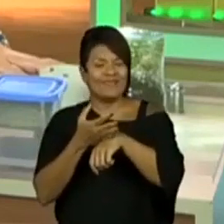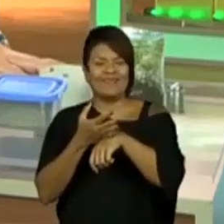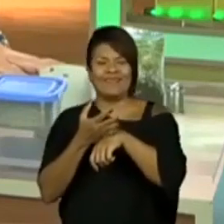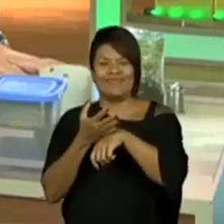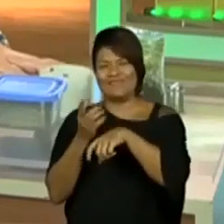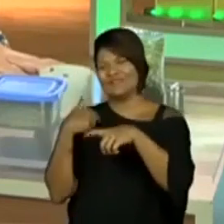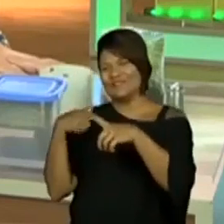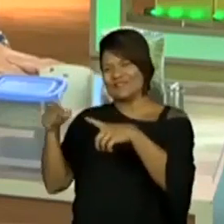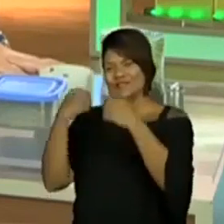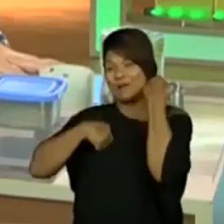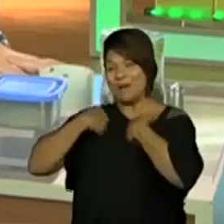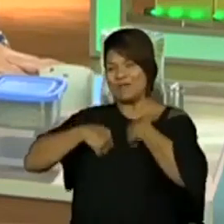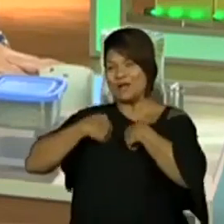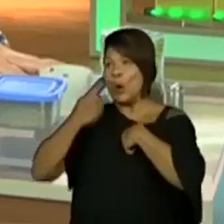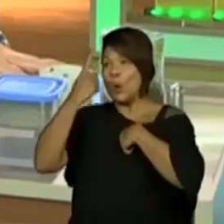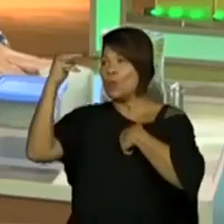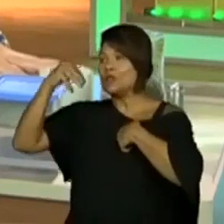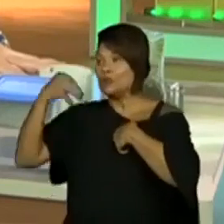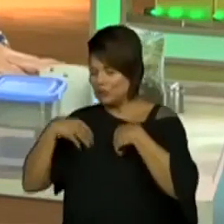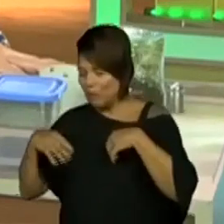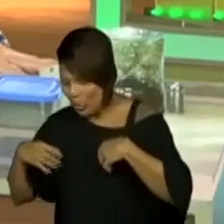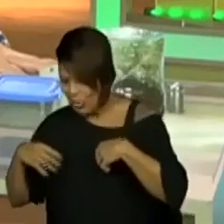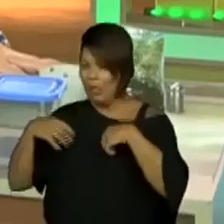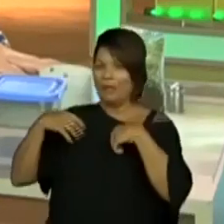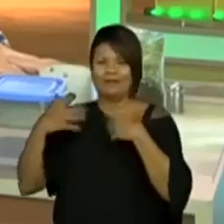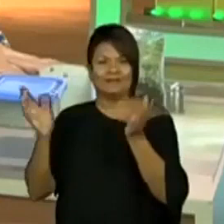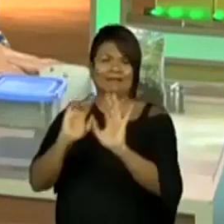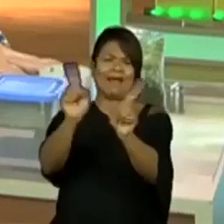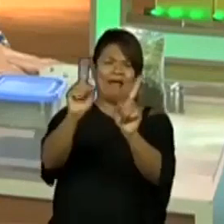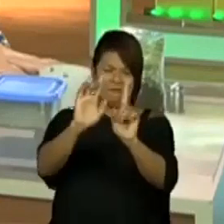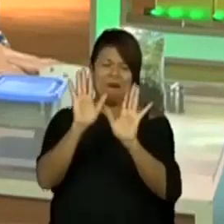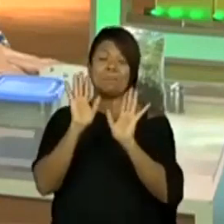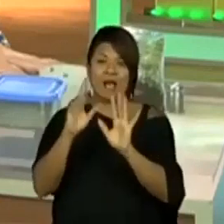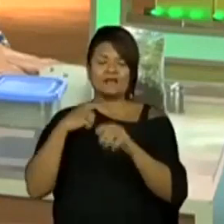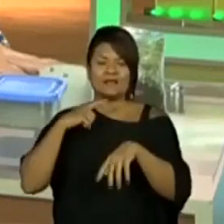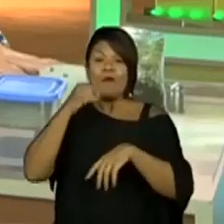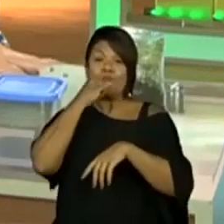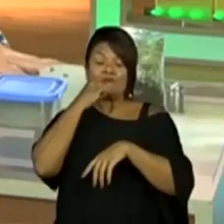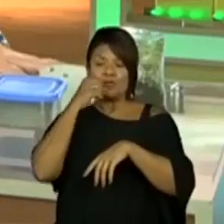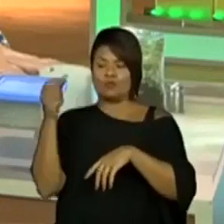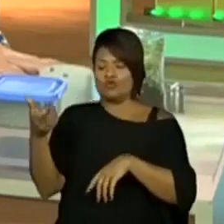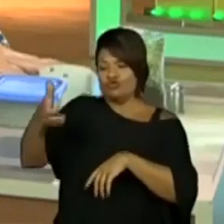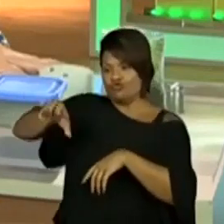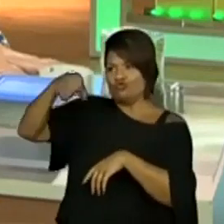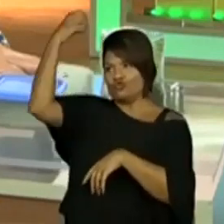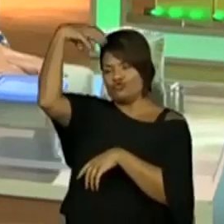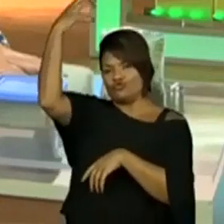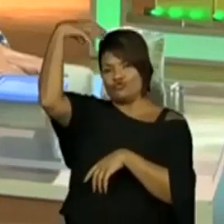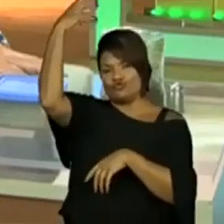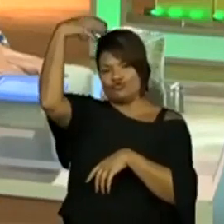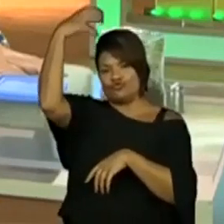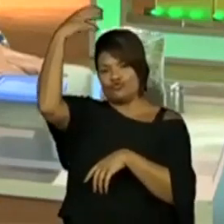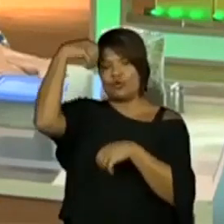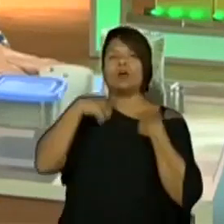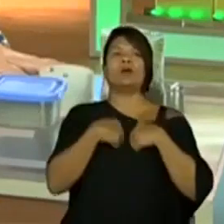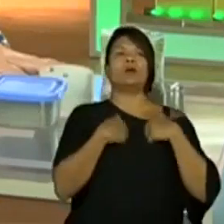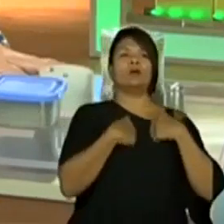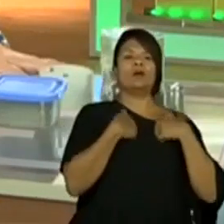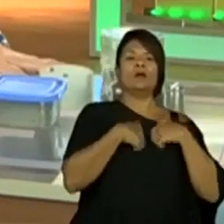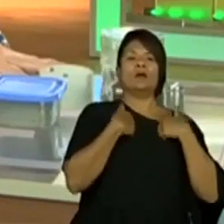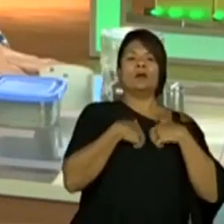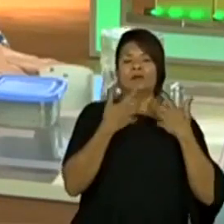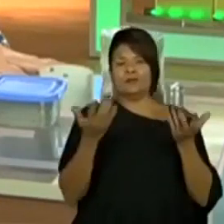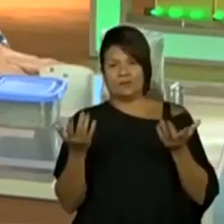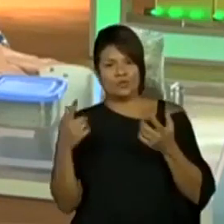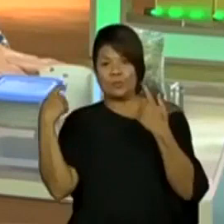banho direito, né? Mas eu não preciso ficar com o chuveiro o tempo todo aberto, não é isso? Quando você vai